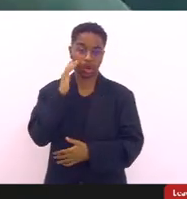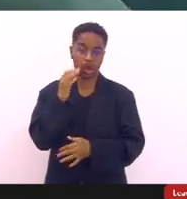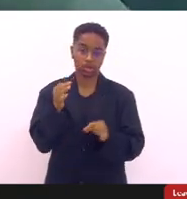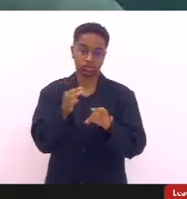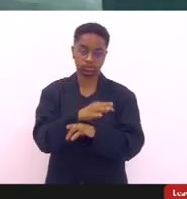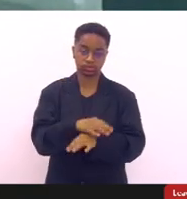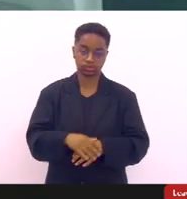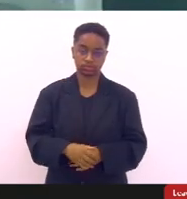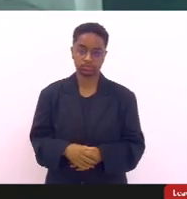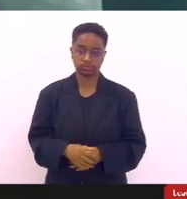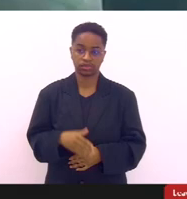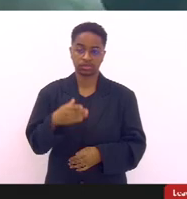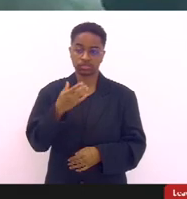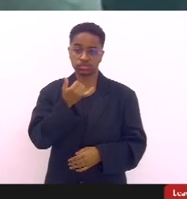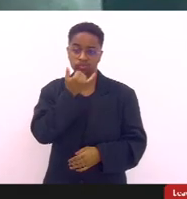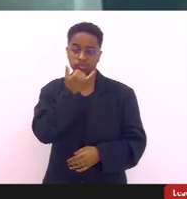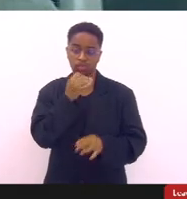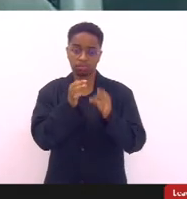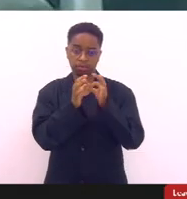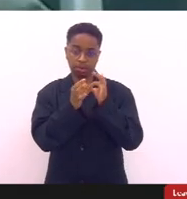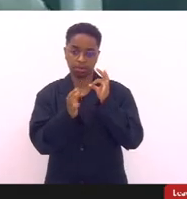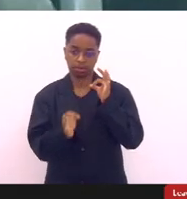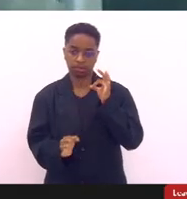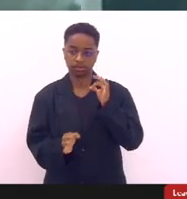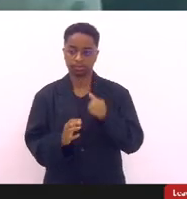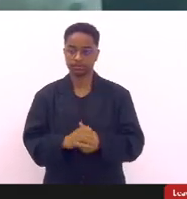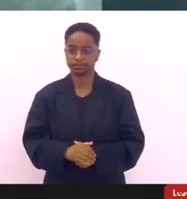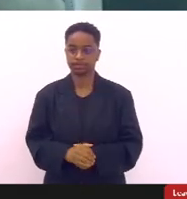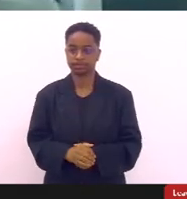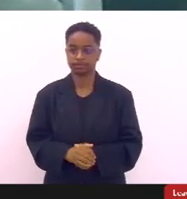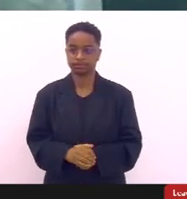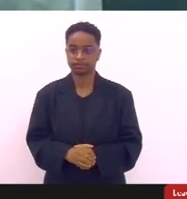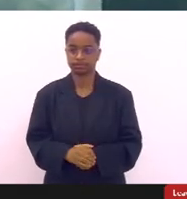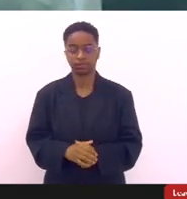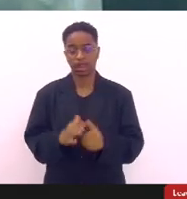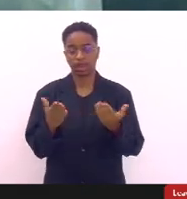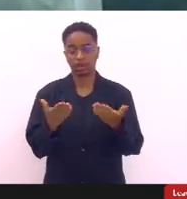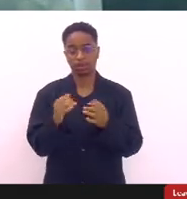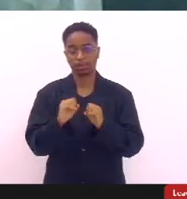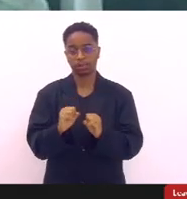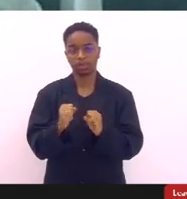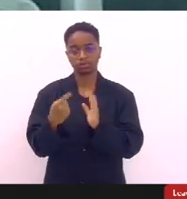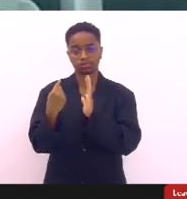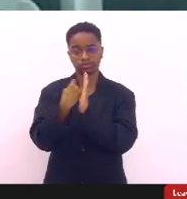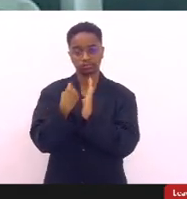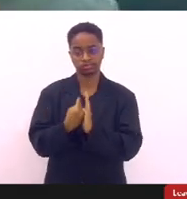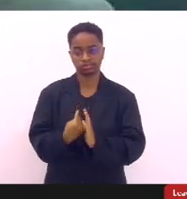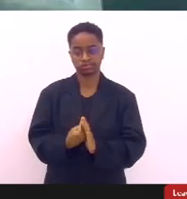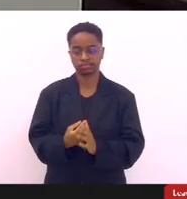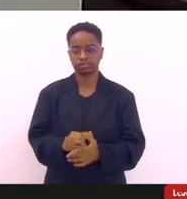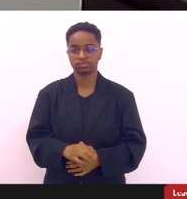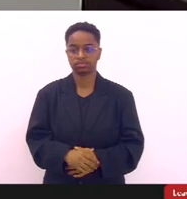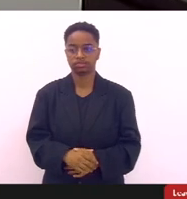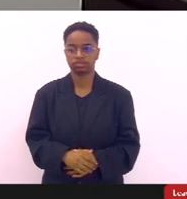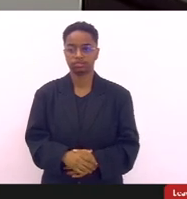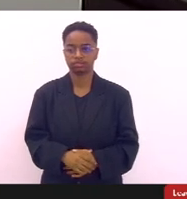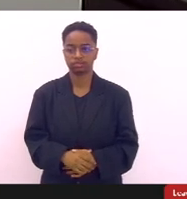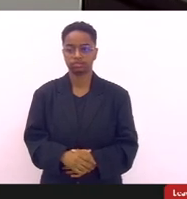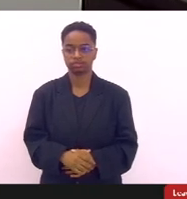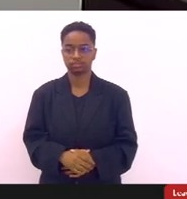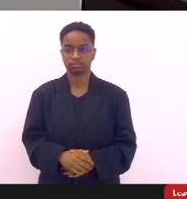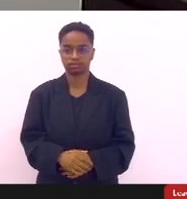deputada. Desculpe me alongar muito, mas estou à disposição agora para esclarecimento. Eu